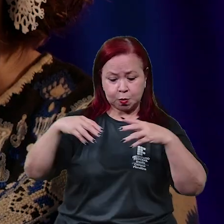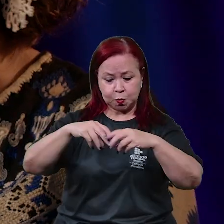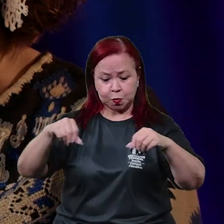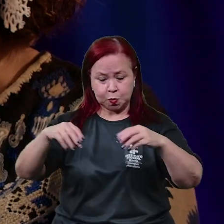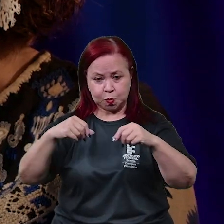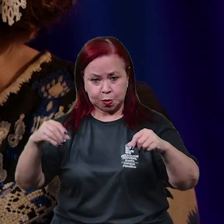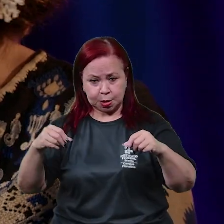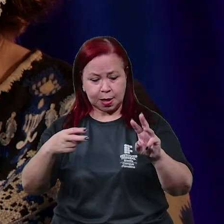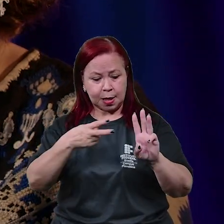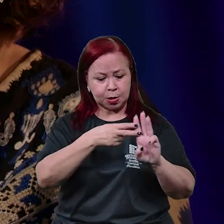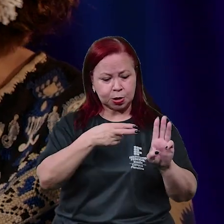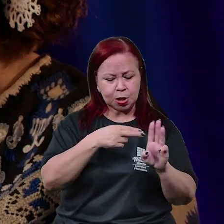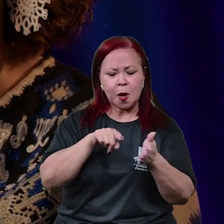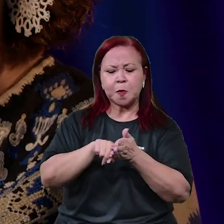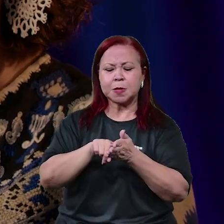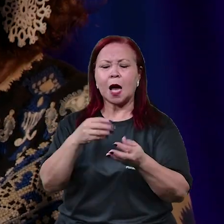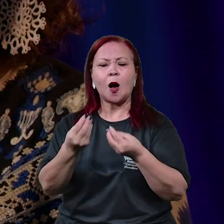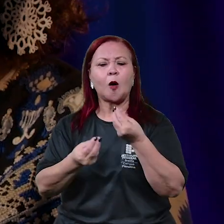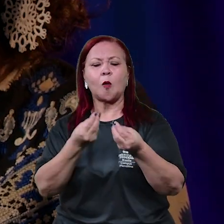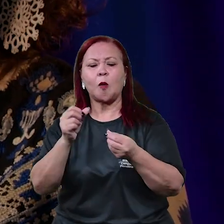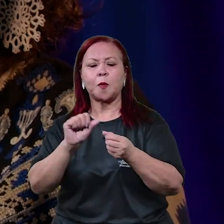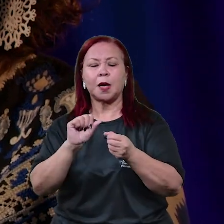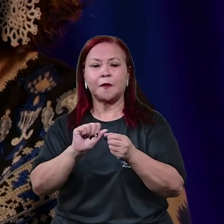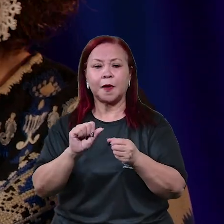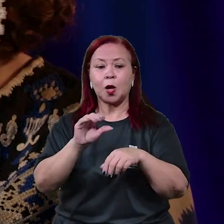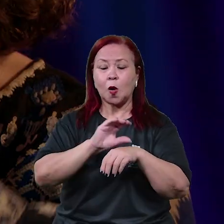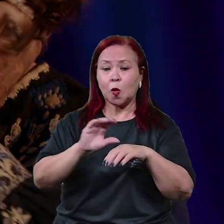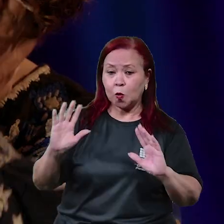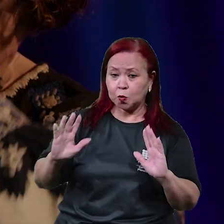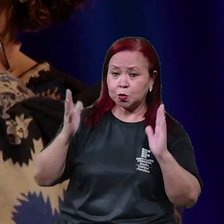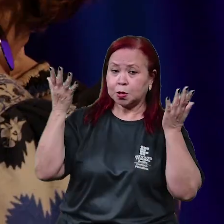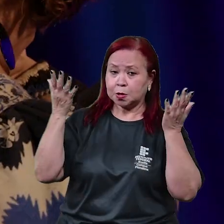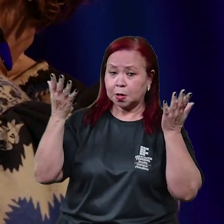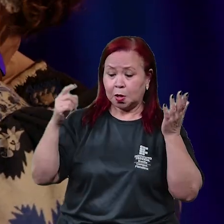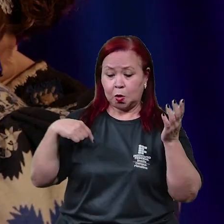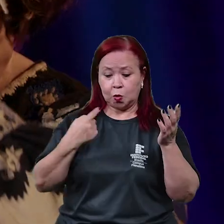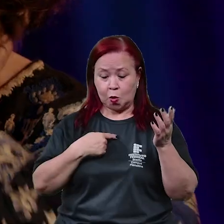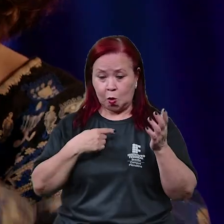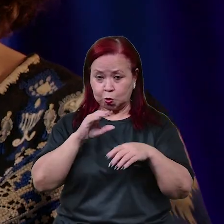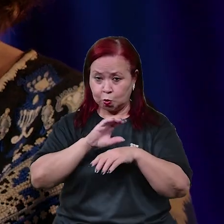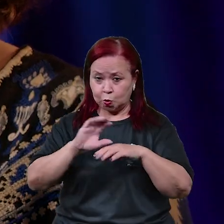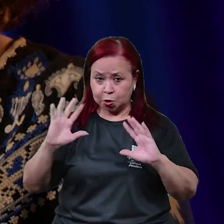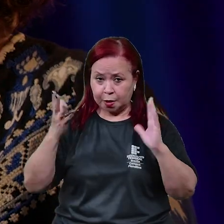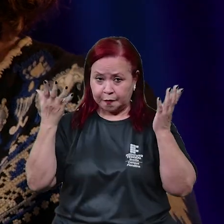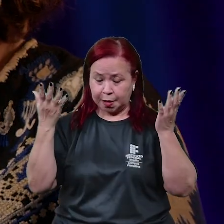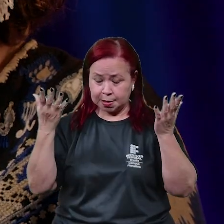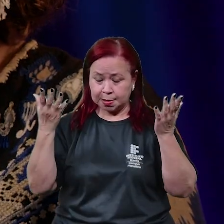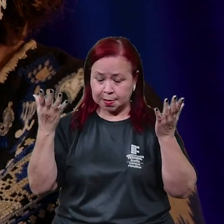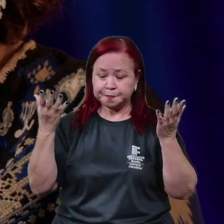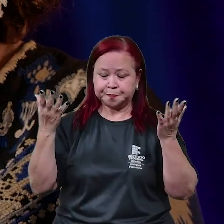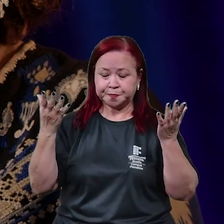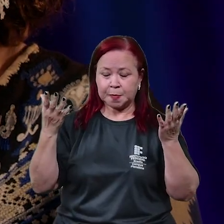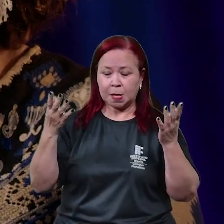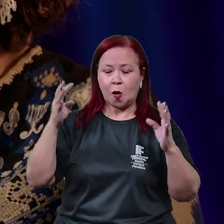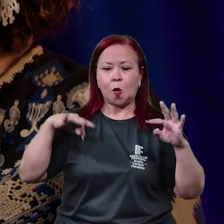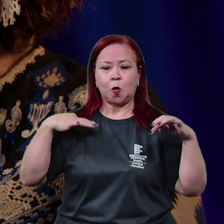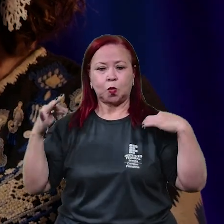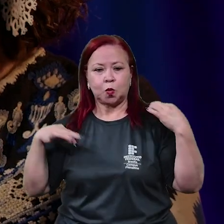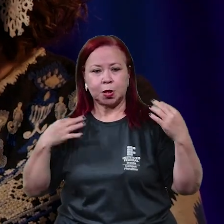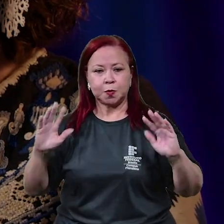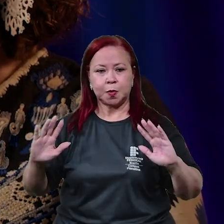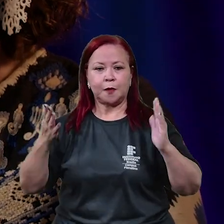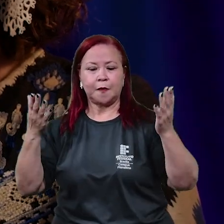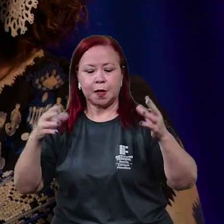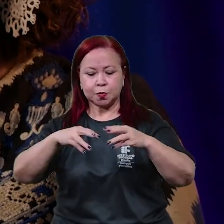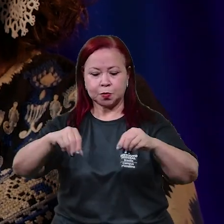A gente pesquisar como que é feito, né, o nosso curso é de eventos, então turismo e eventos em terras indígenas,